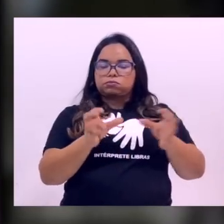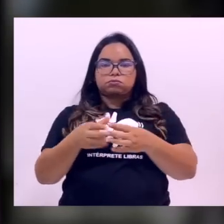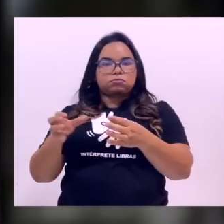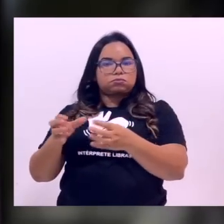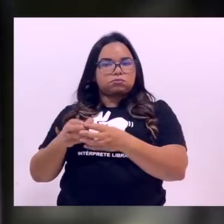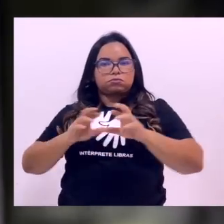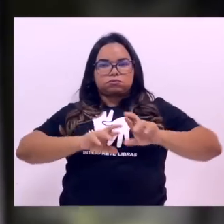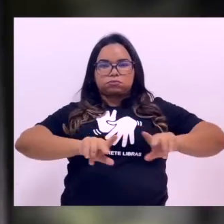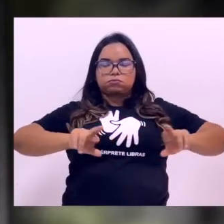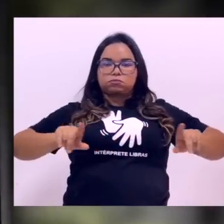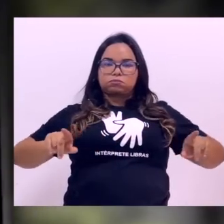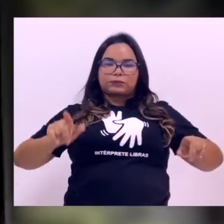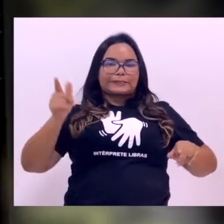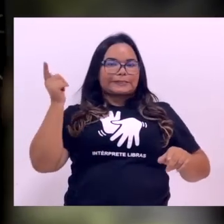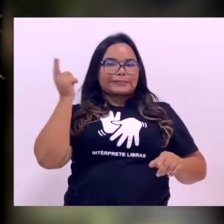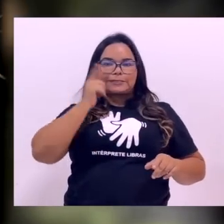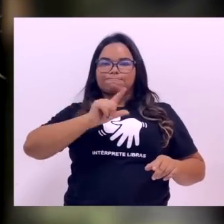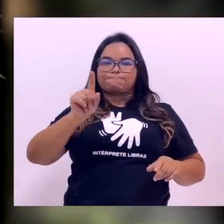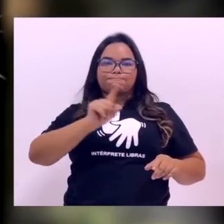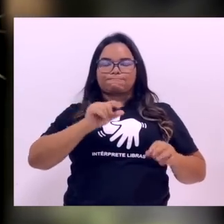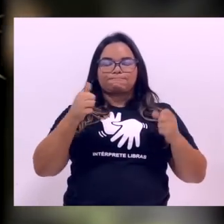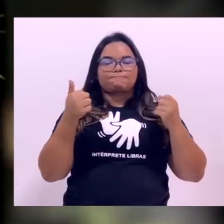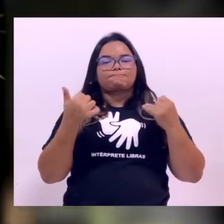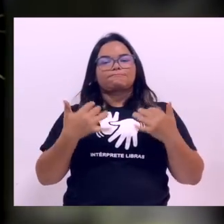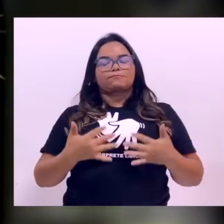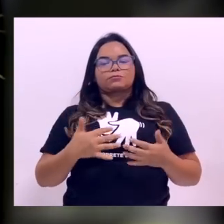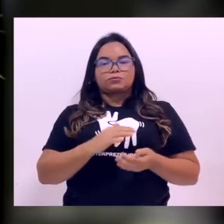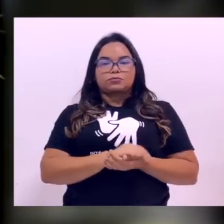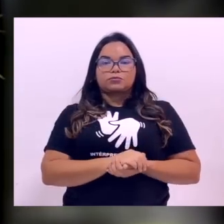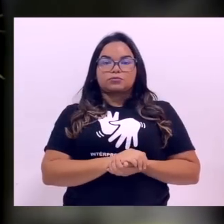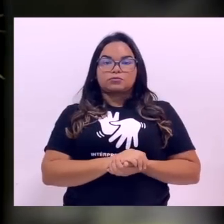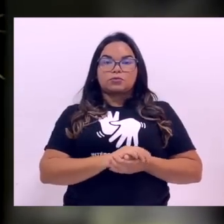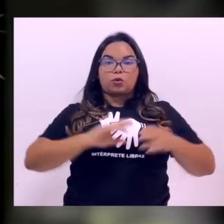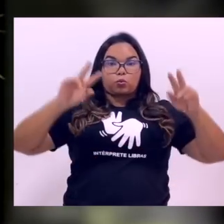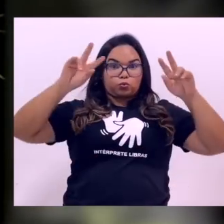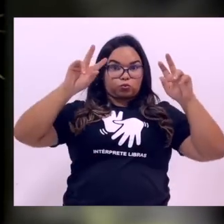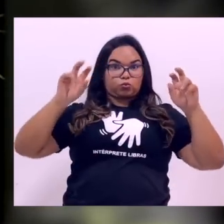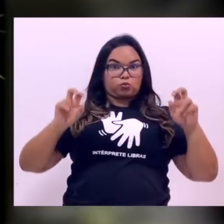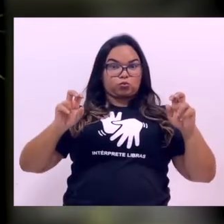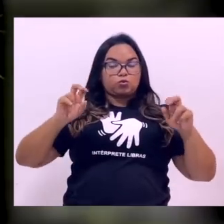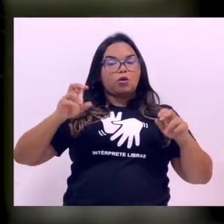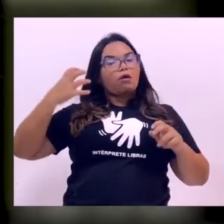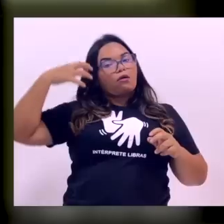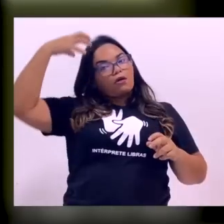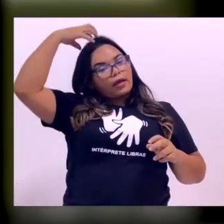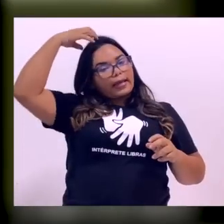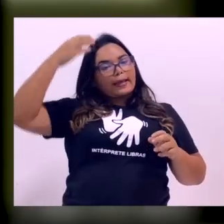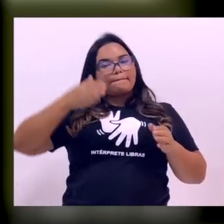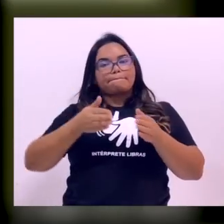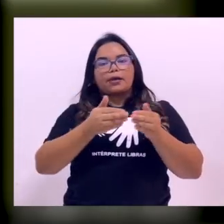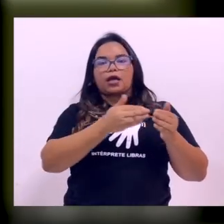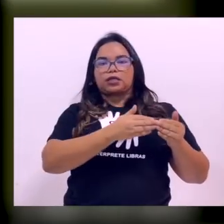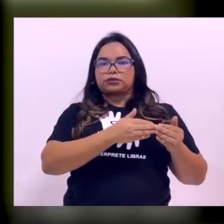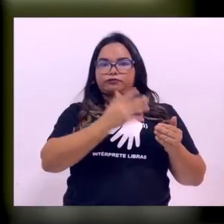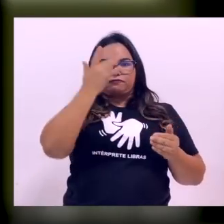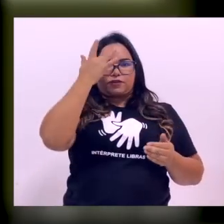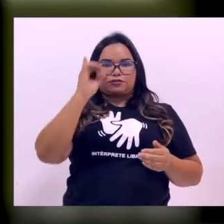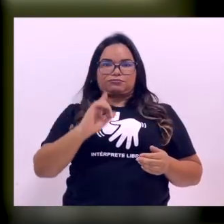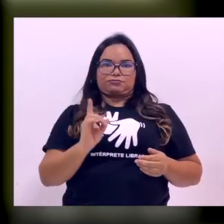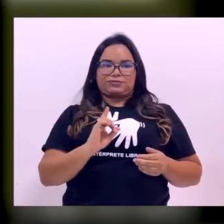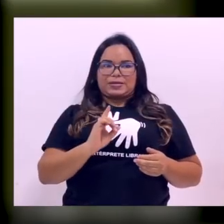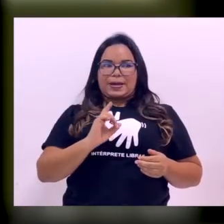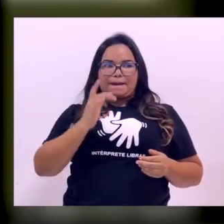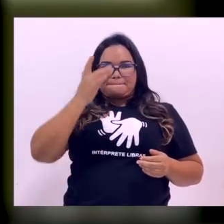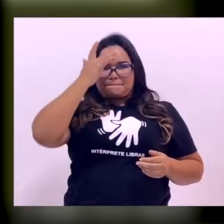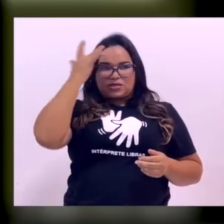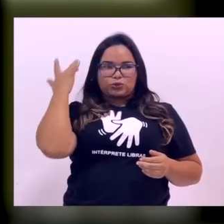diferentes categorias, nenhuma delas é capaz de fazer isso. Porque o assunto que o rei requer é difícil, e